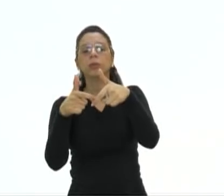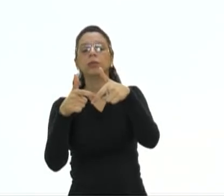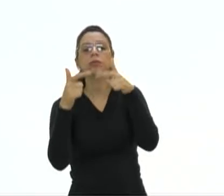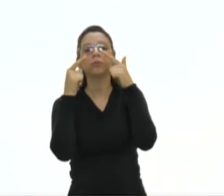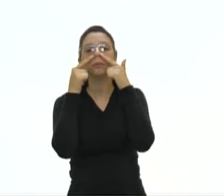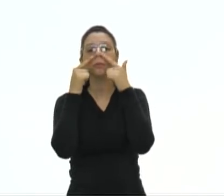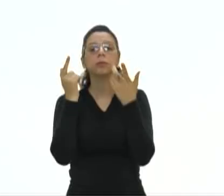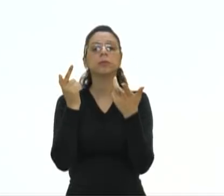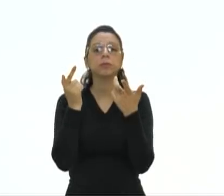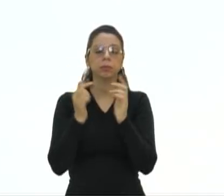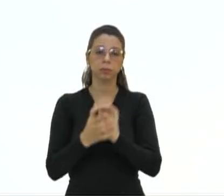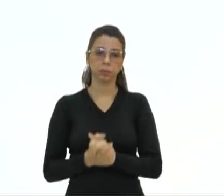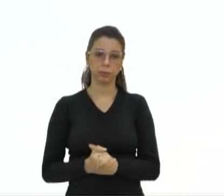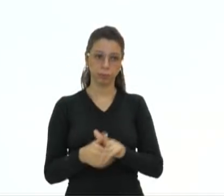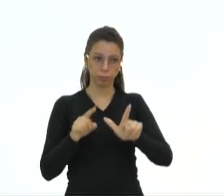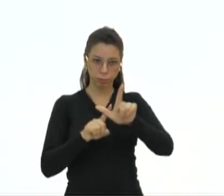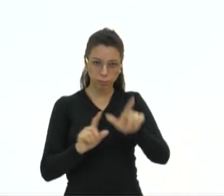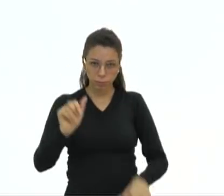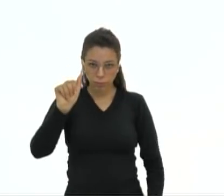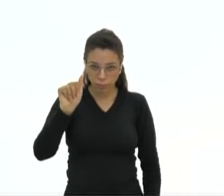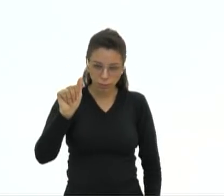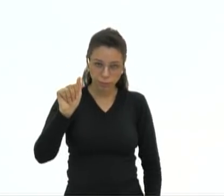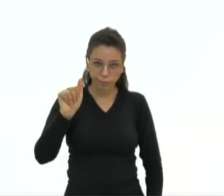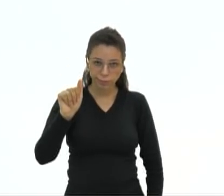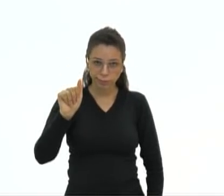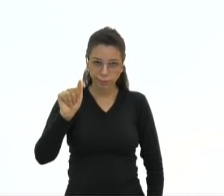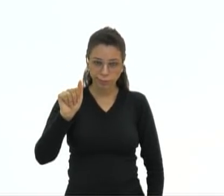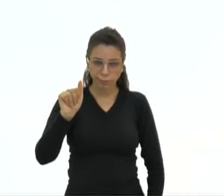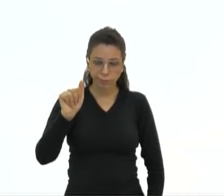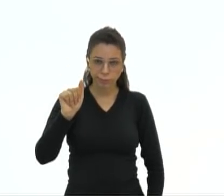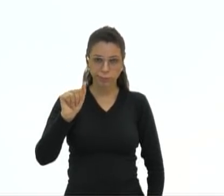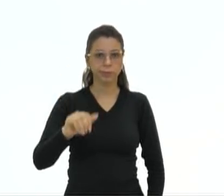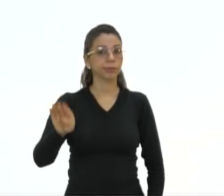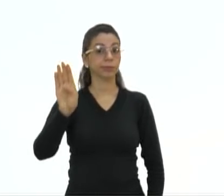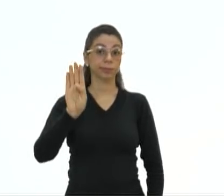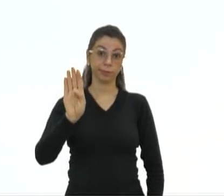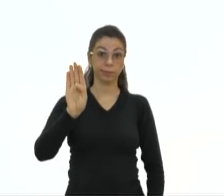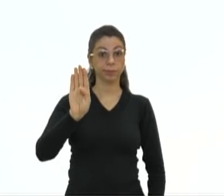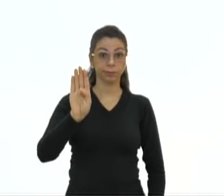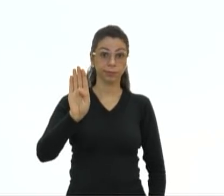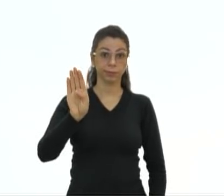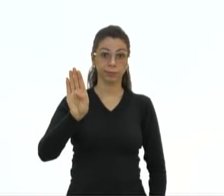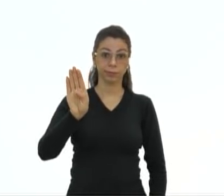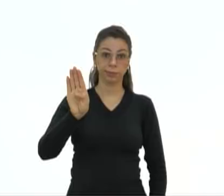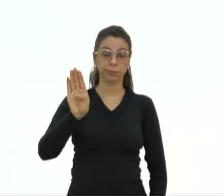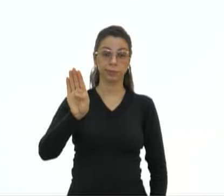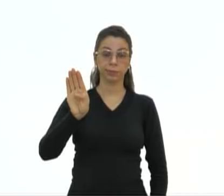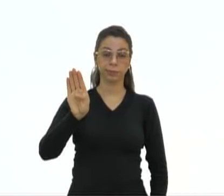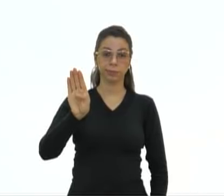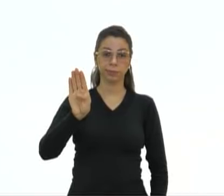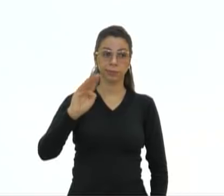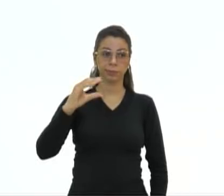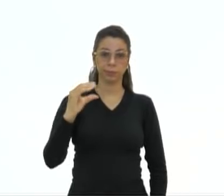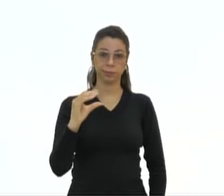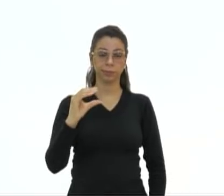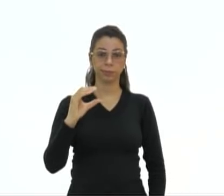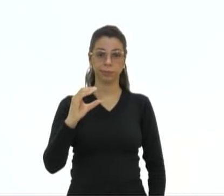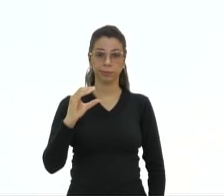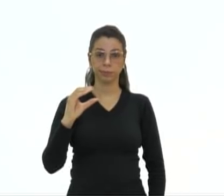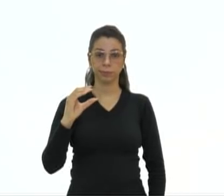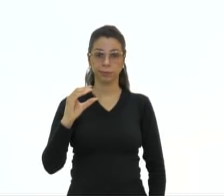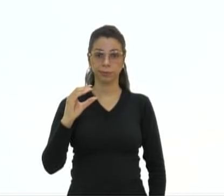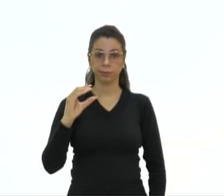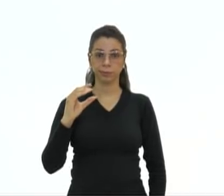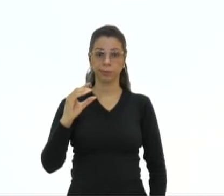dele? Letra A, no septo nasal. B, no teto das cavidades nasais. Na letra C, nos